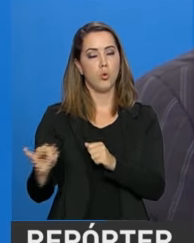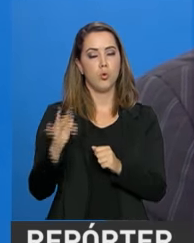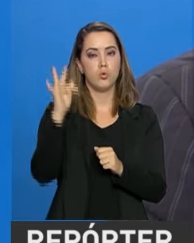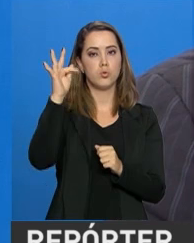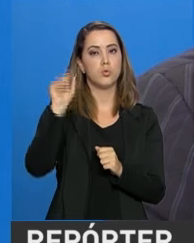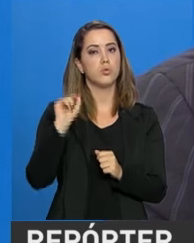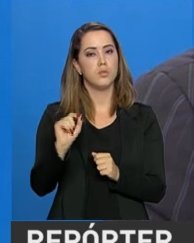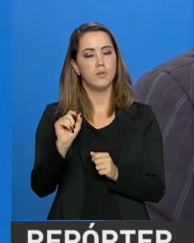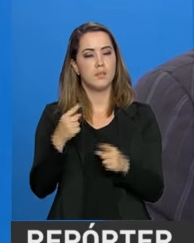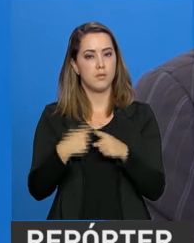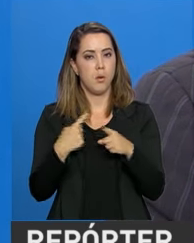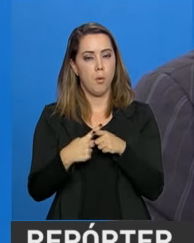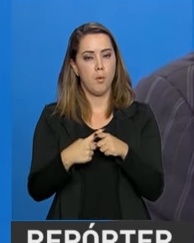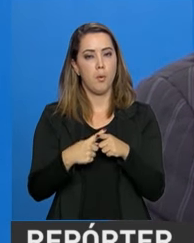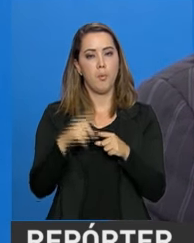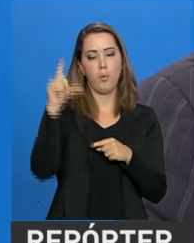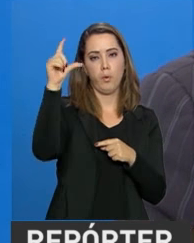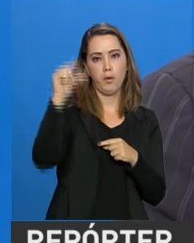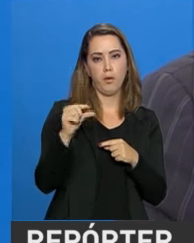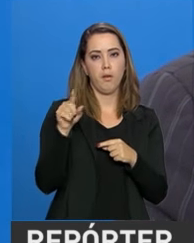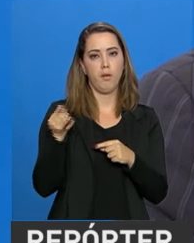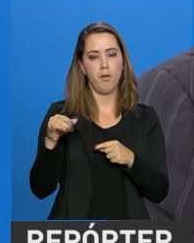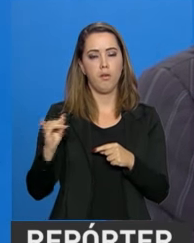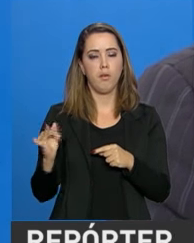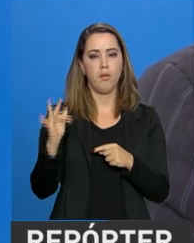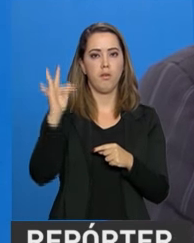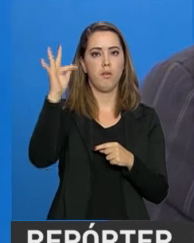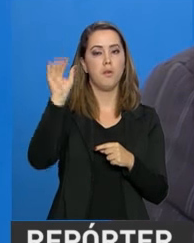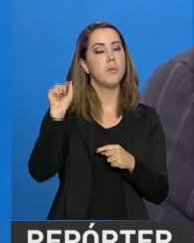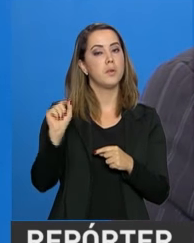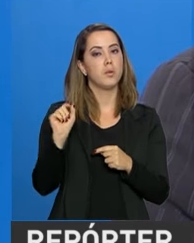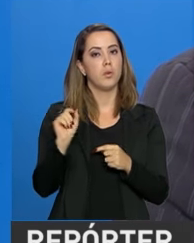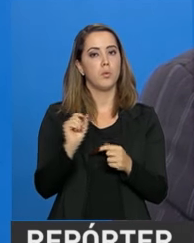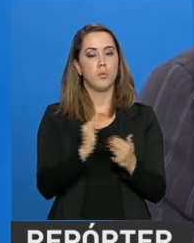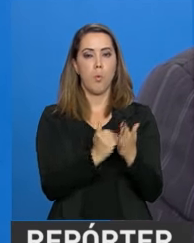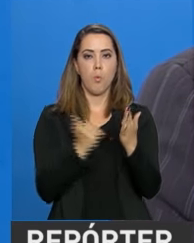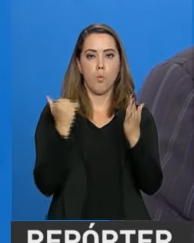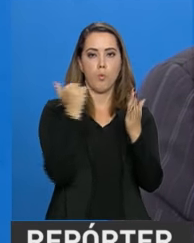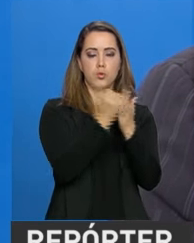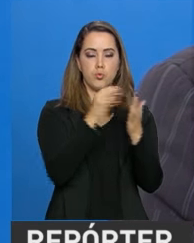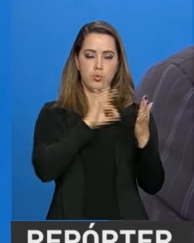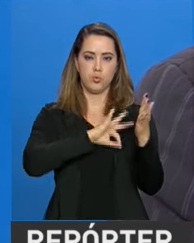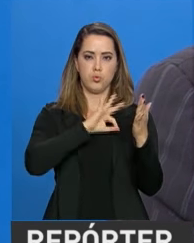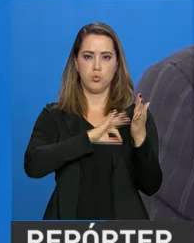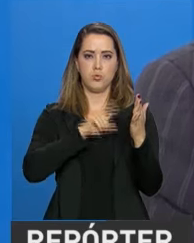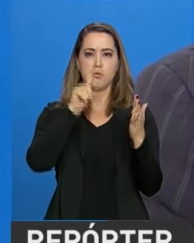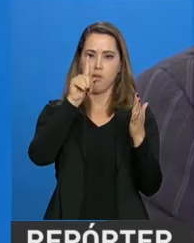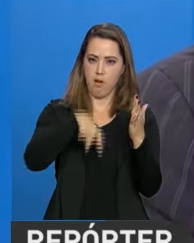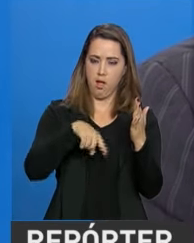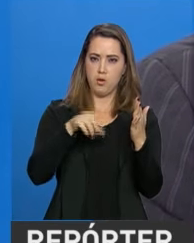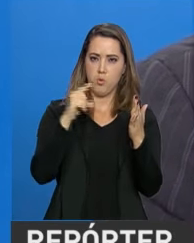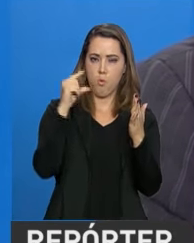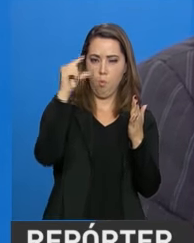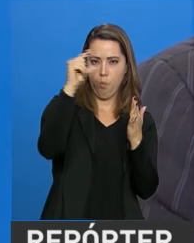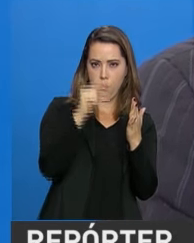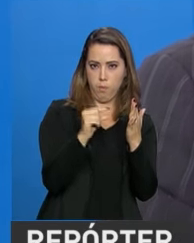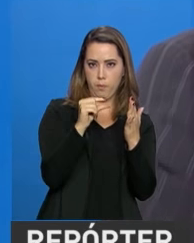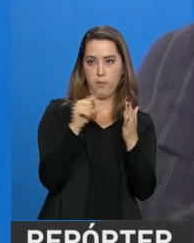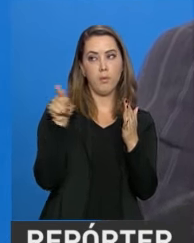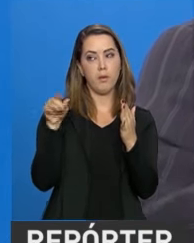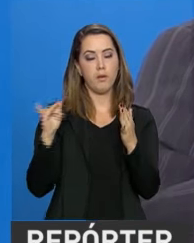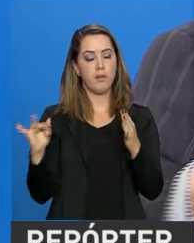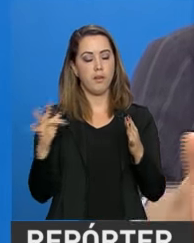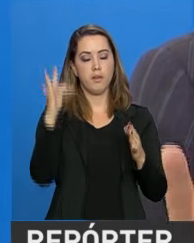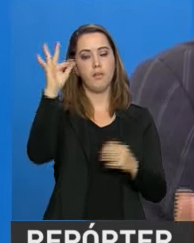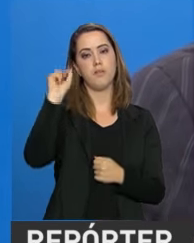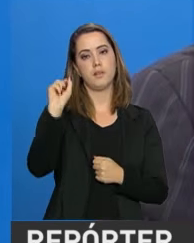menor do que a inflação que aconteceu e a inflação projetada. Então foi conveniente sobre ponto de vista administ político administrativo,